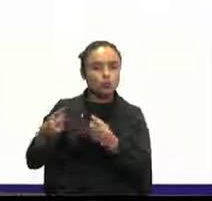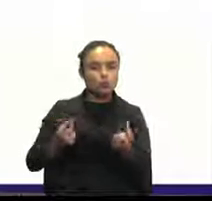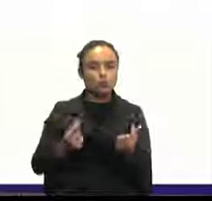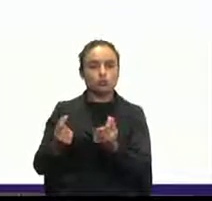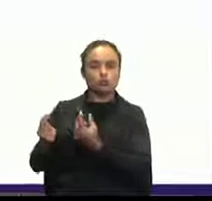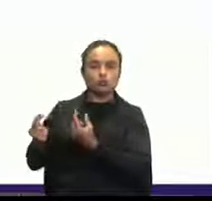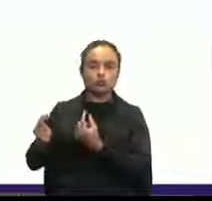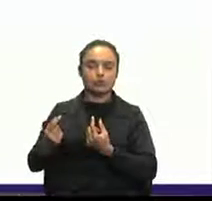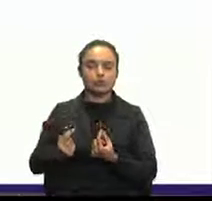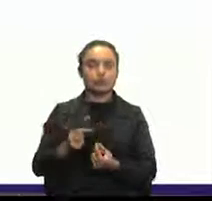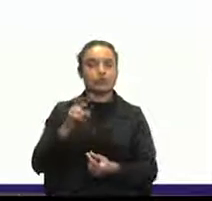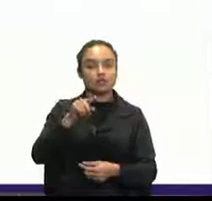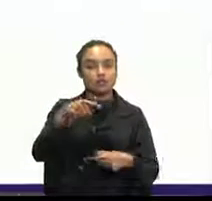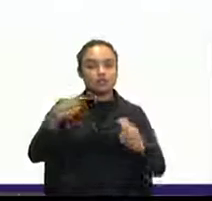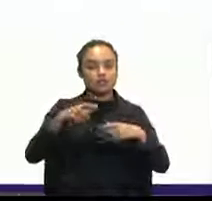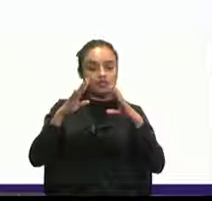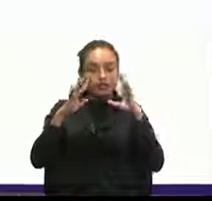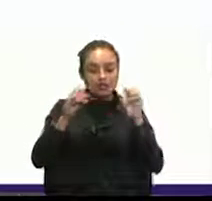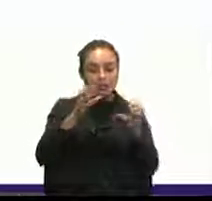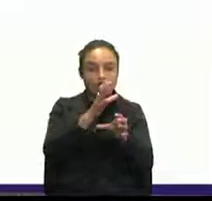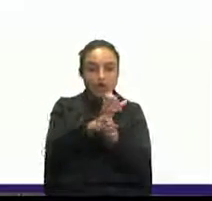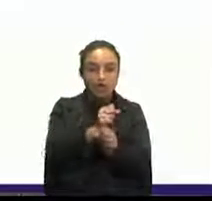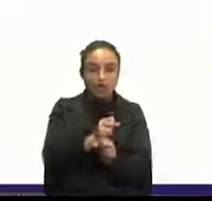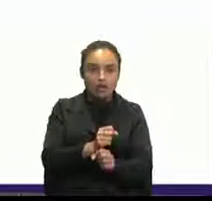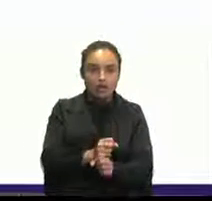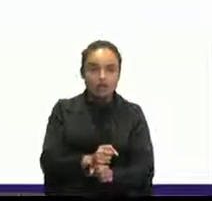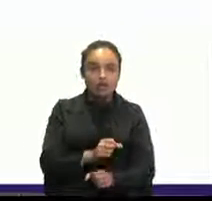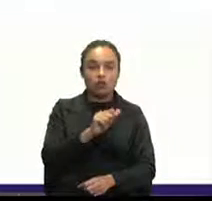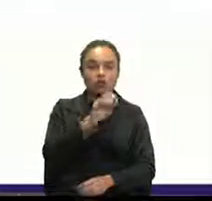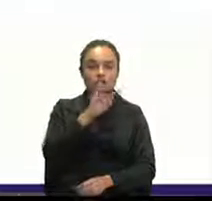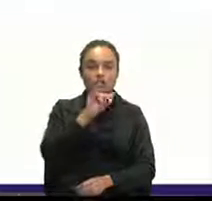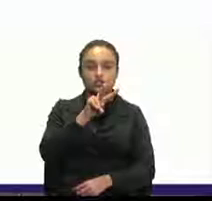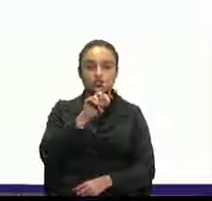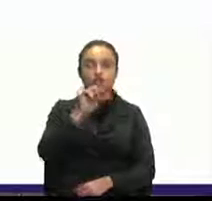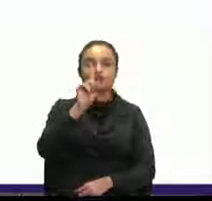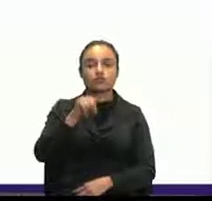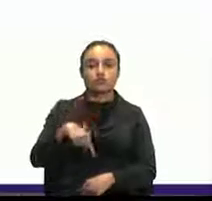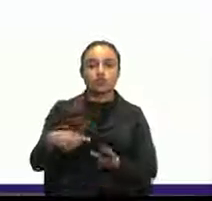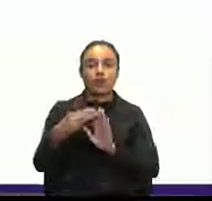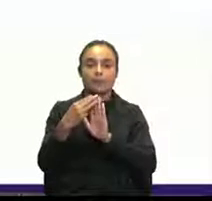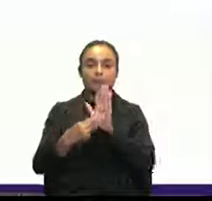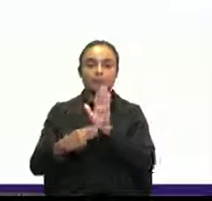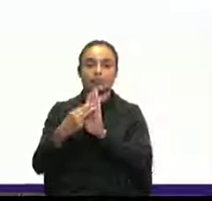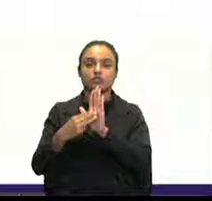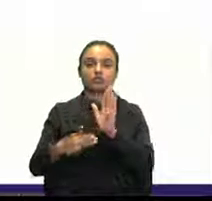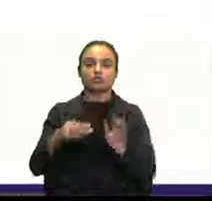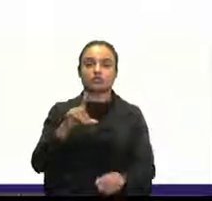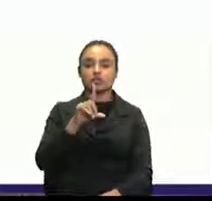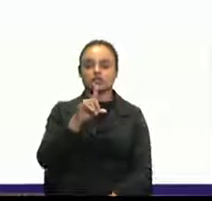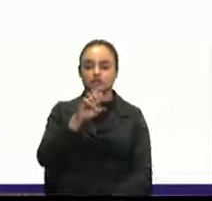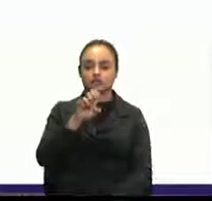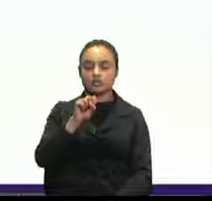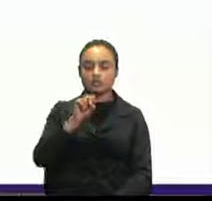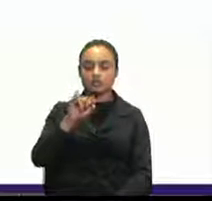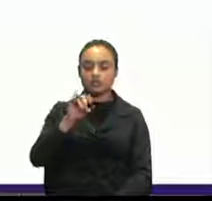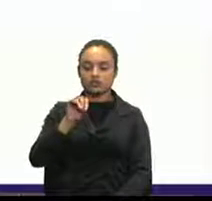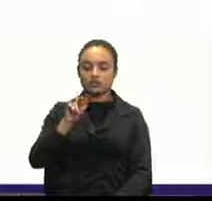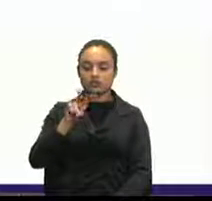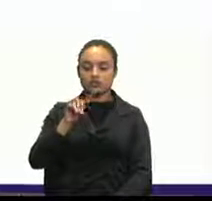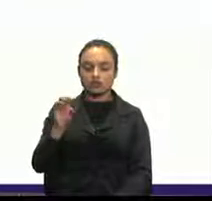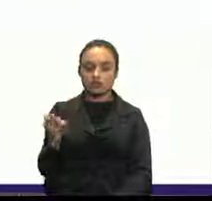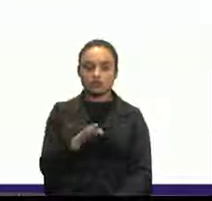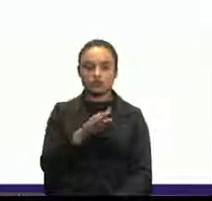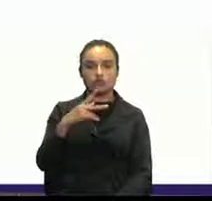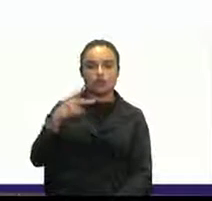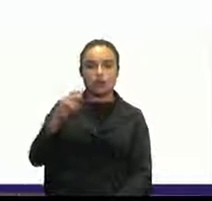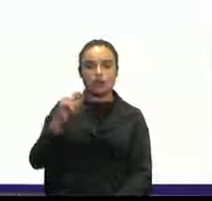motivo é o desvio padrão então a nossa preocupação que não é calcular o desvio padrão mas saber interpretá lo que é